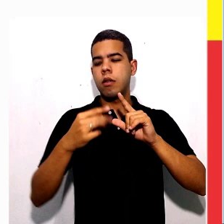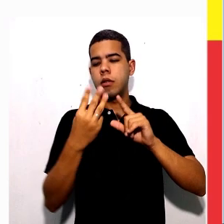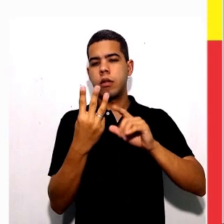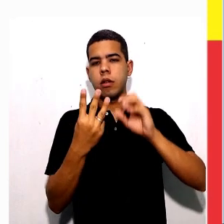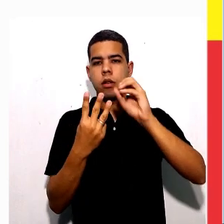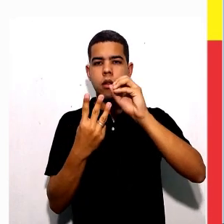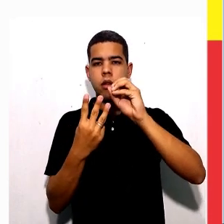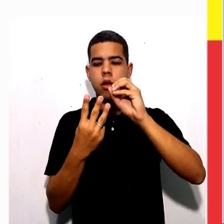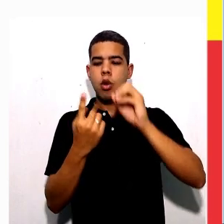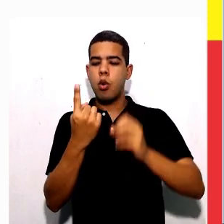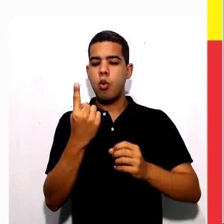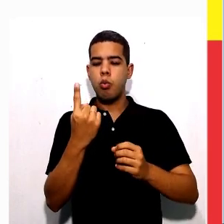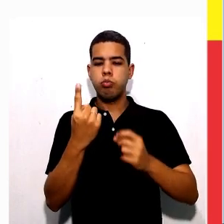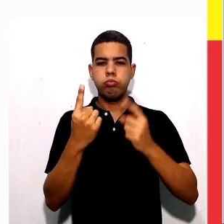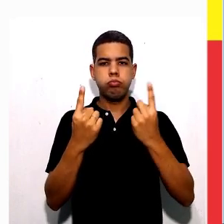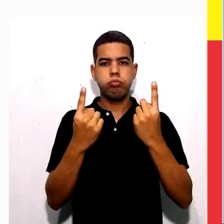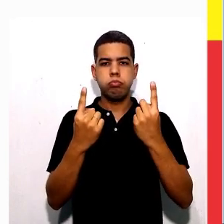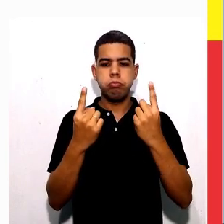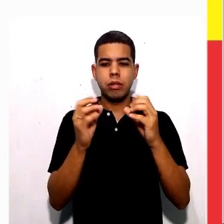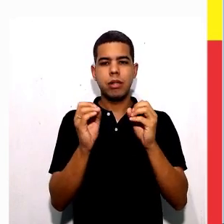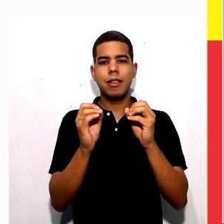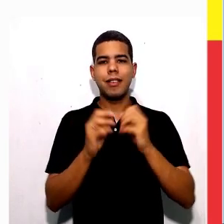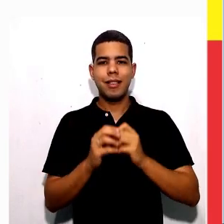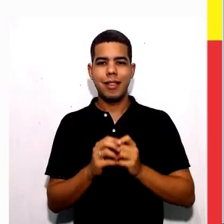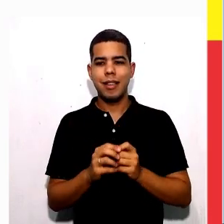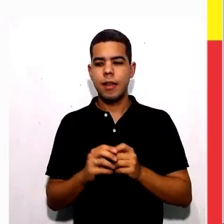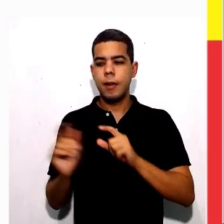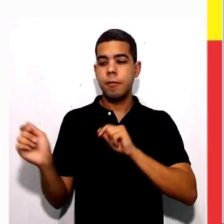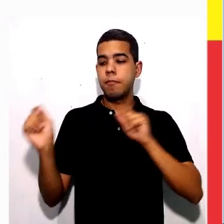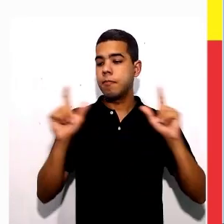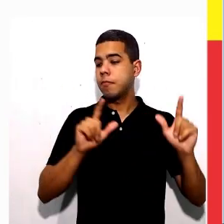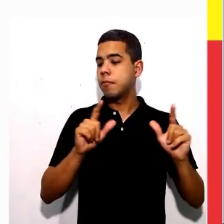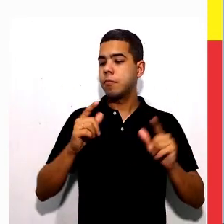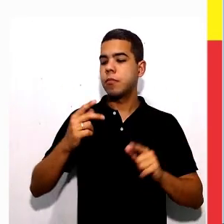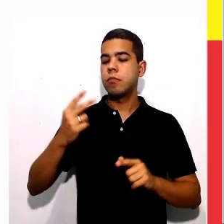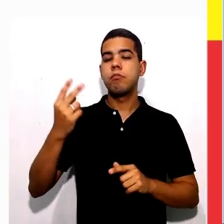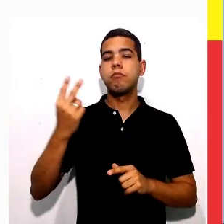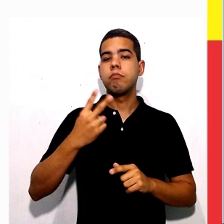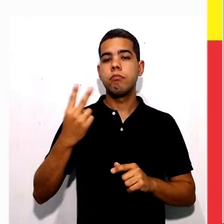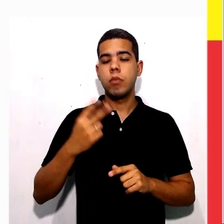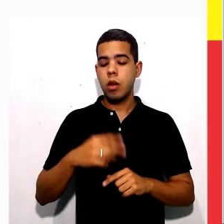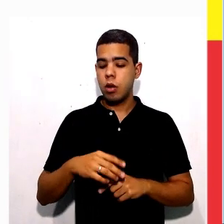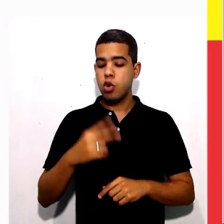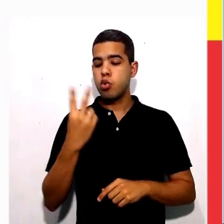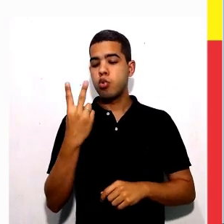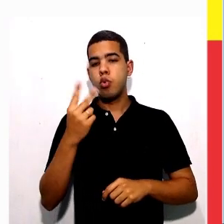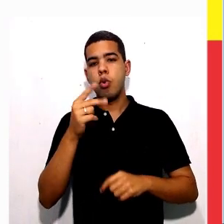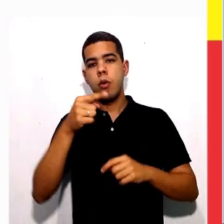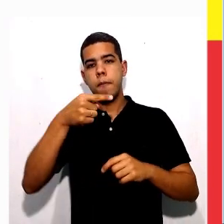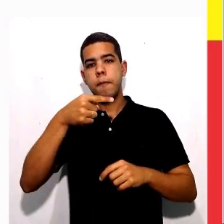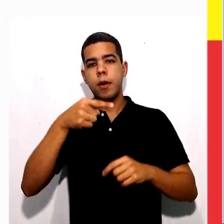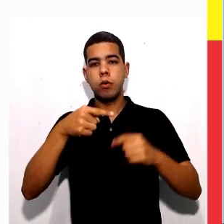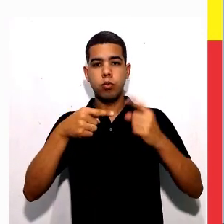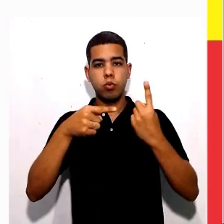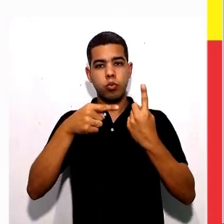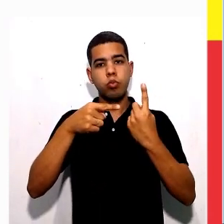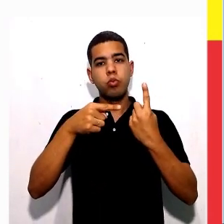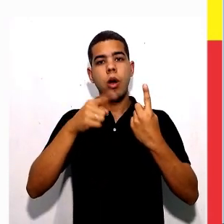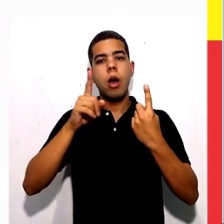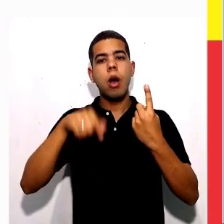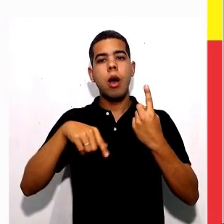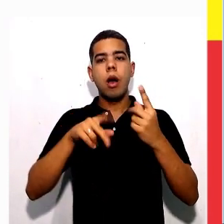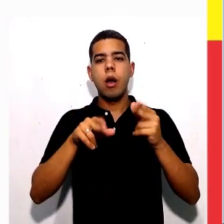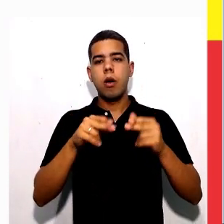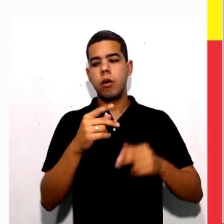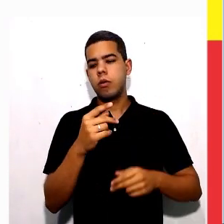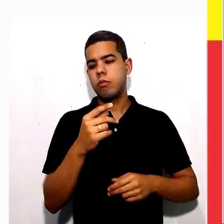1 menos 1, 0. O segundo triângulo, a segunda imagem, 2 menos 1, 1. Então vai ser 3